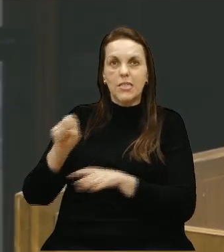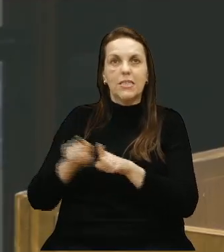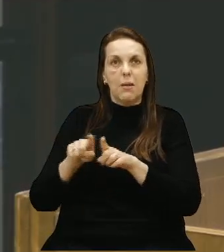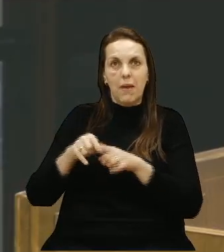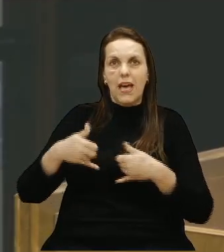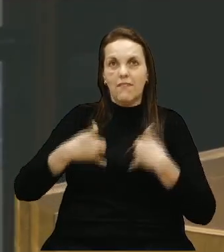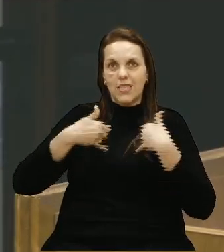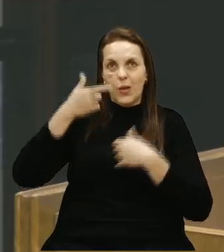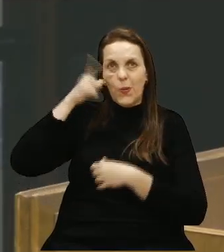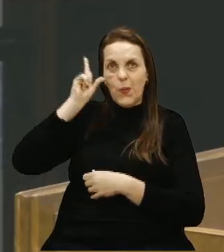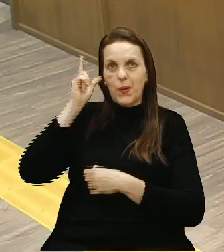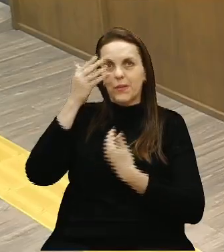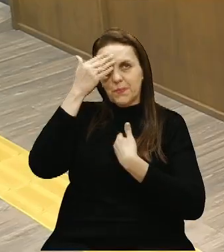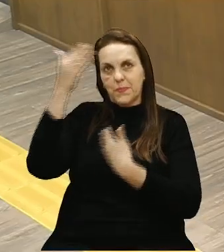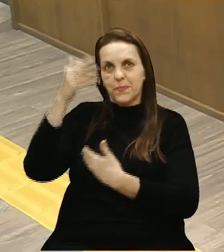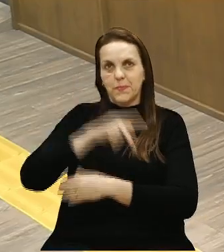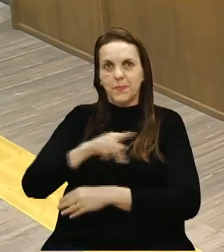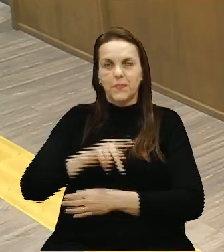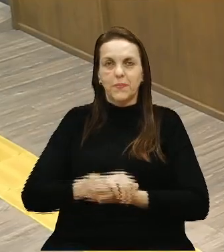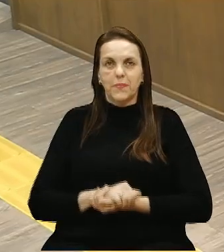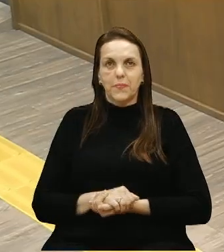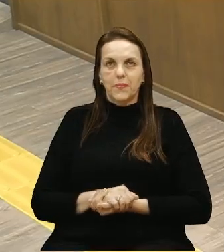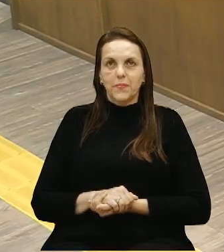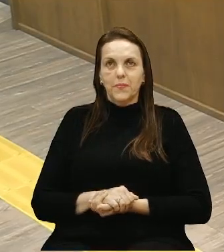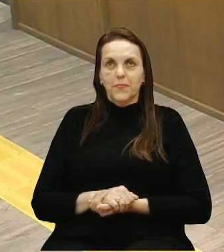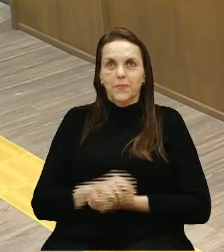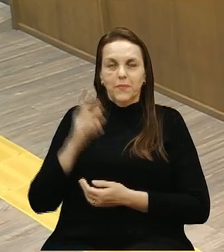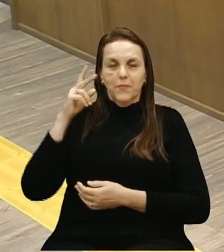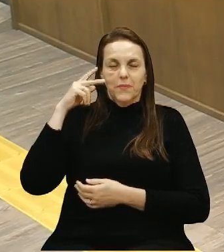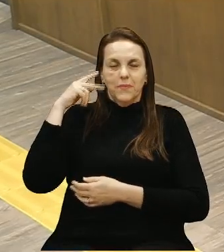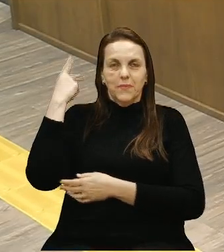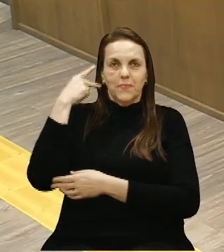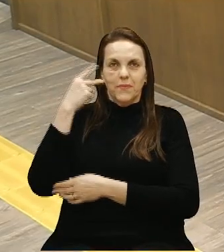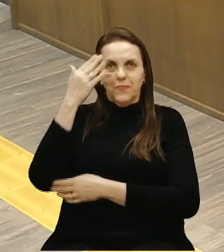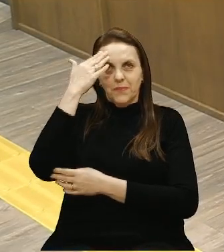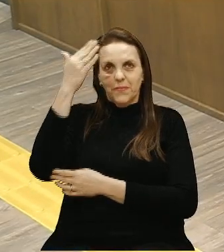ontem. Muito obrigado, presidente. Obrigado, vereador Cláudio Libardi. Com a palavra...